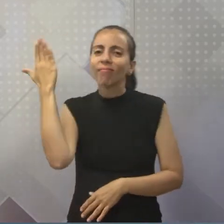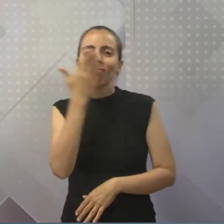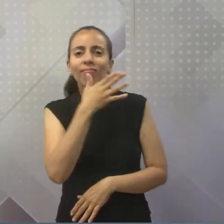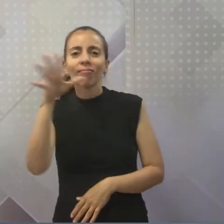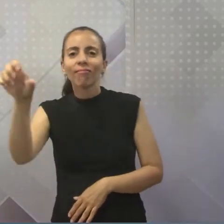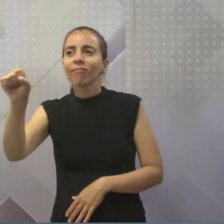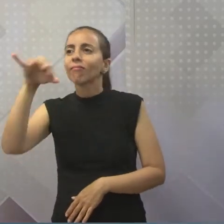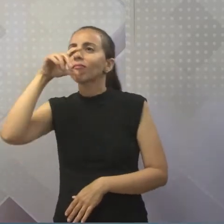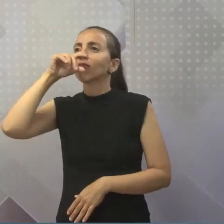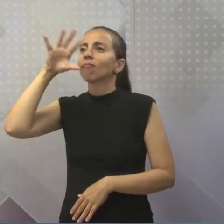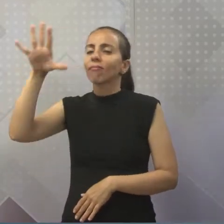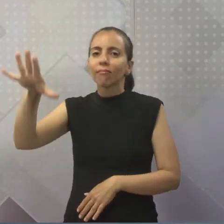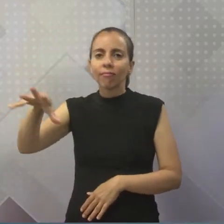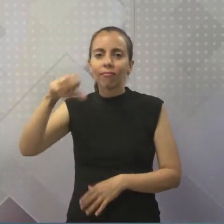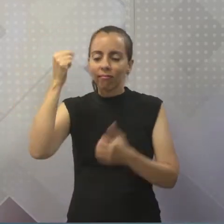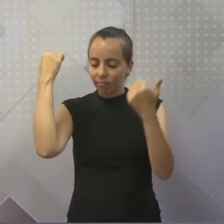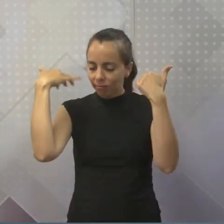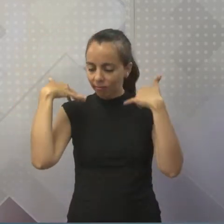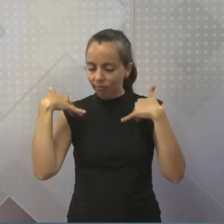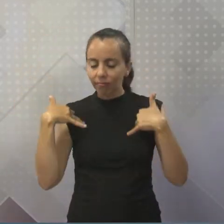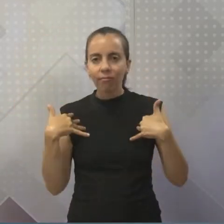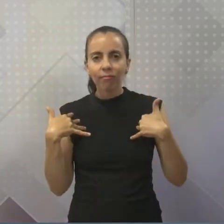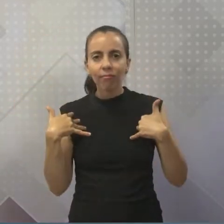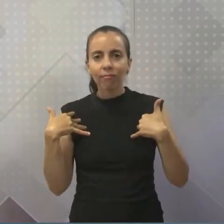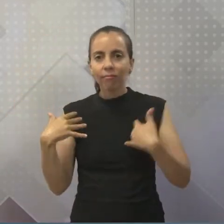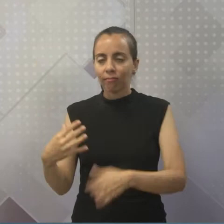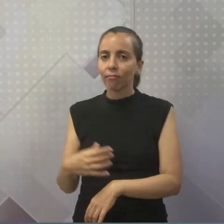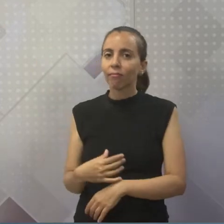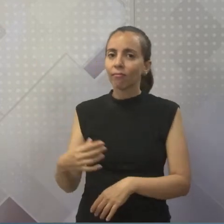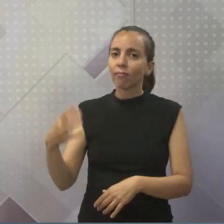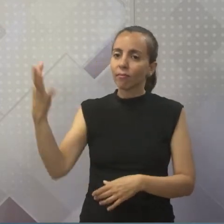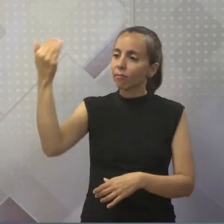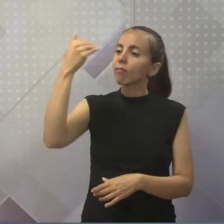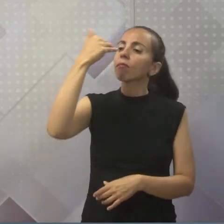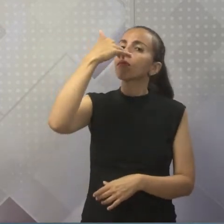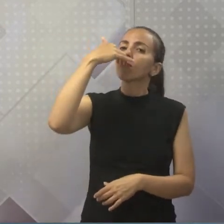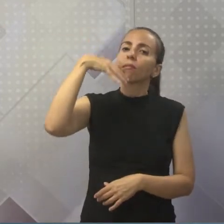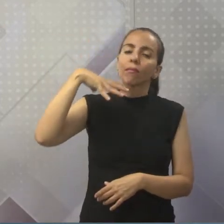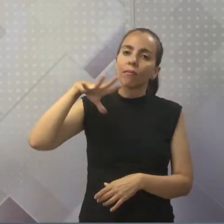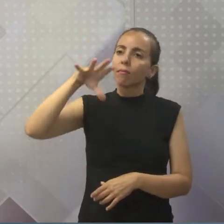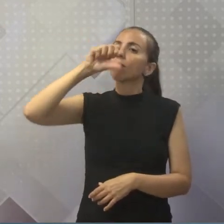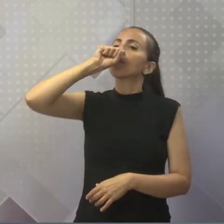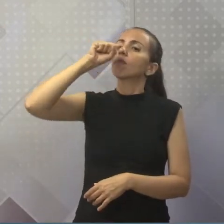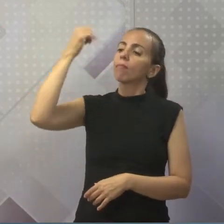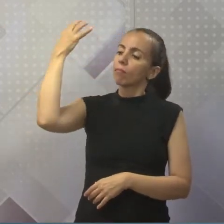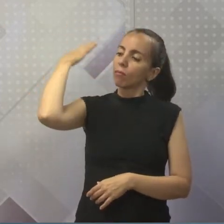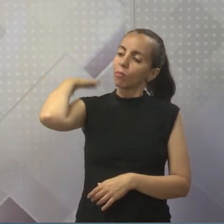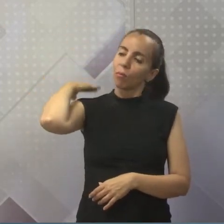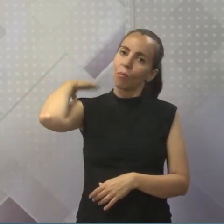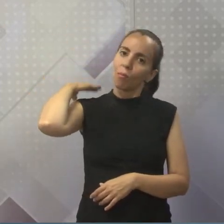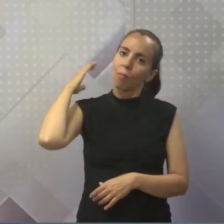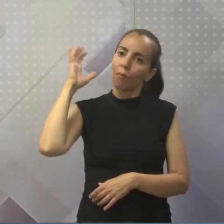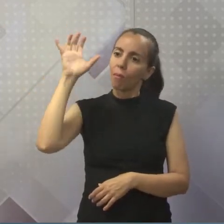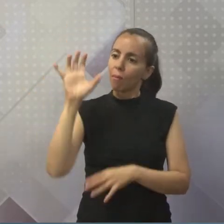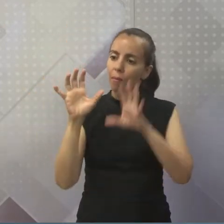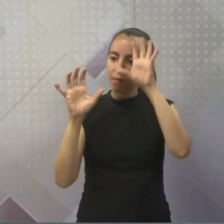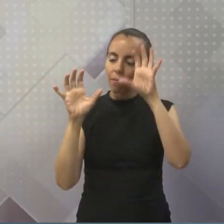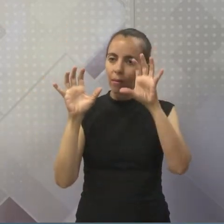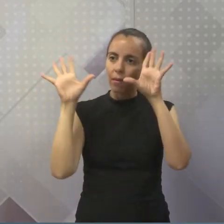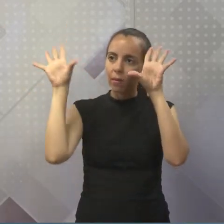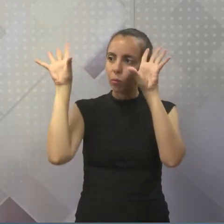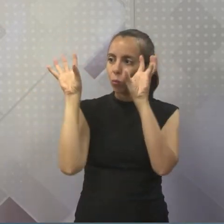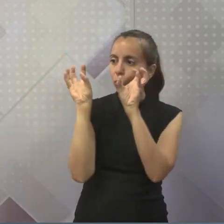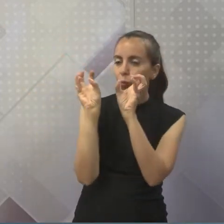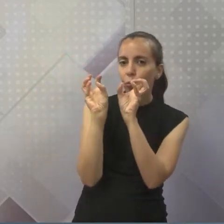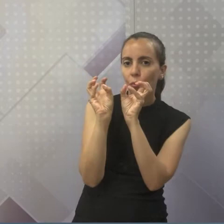está absorvendo, que está incorporando, e esse pozinho se acumula nos pulmões dele. Com o passar do tempo, vai